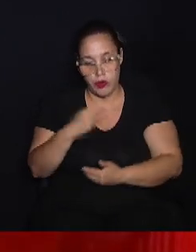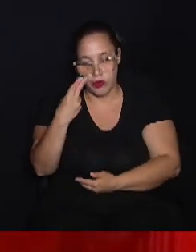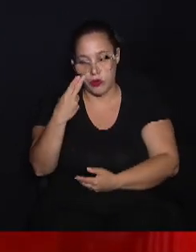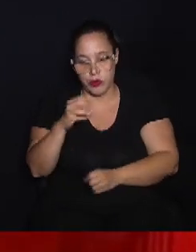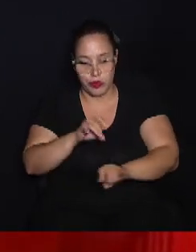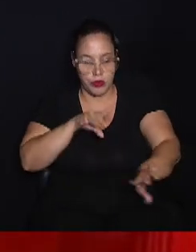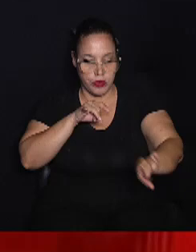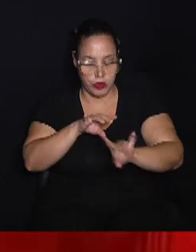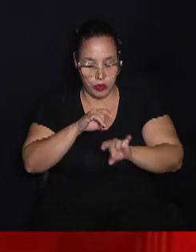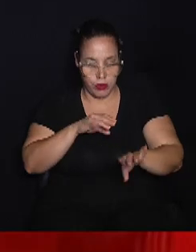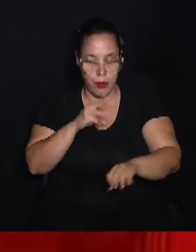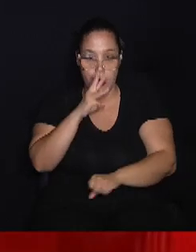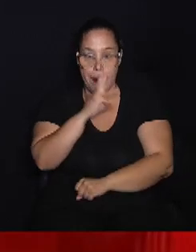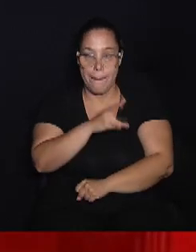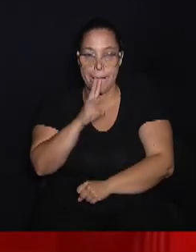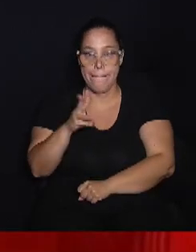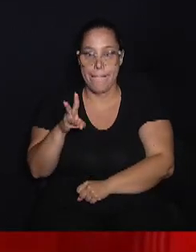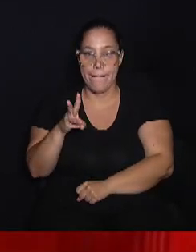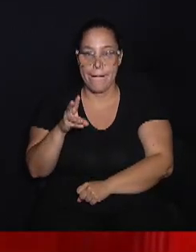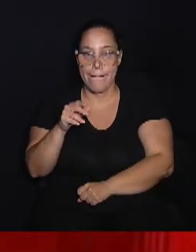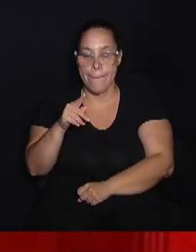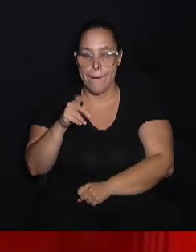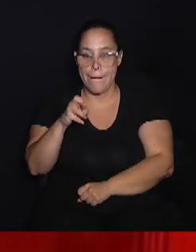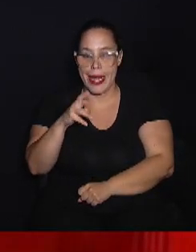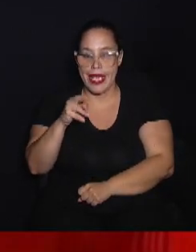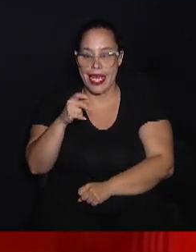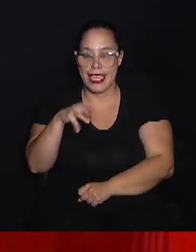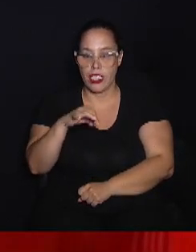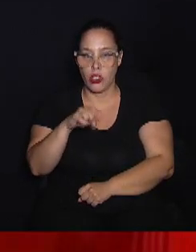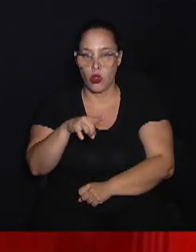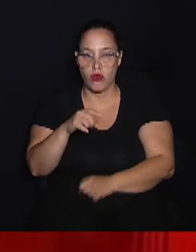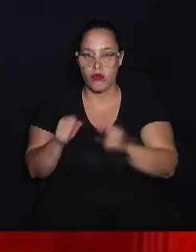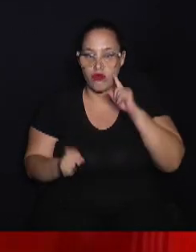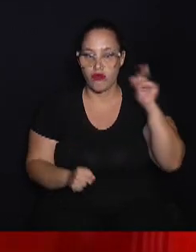online pelo site pré-cadastro infantil.campinas.sp.gov.br